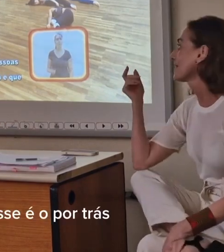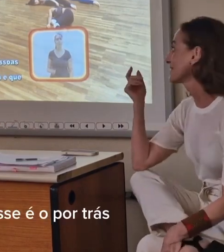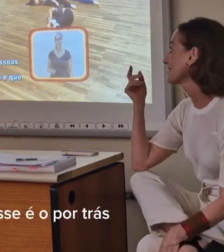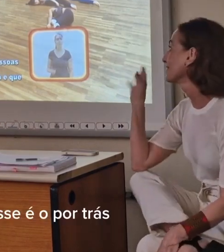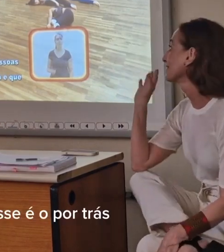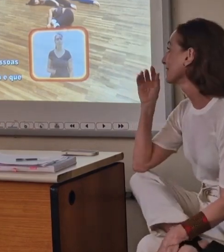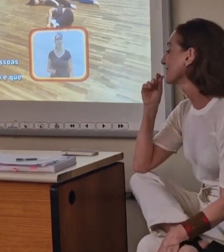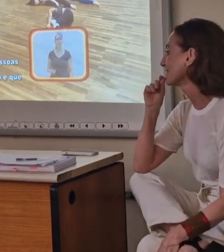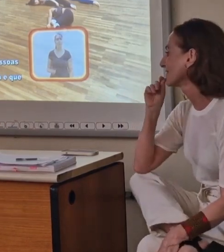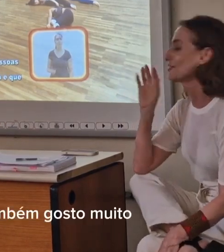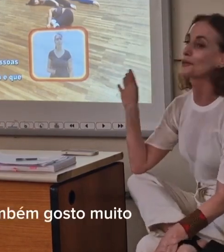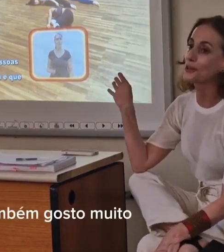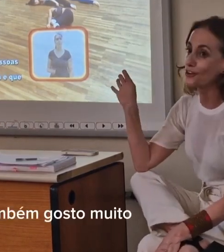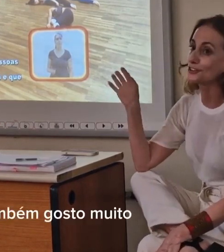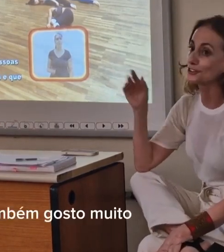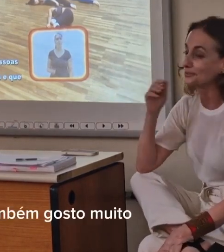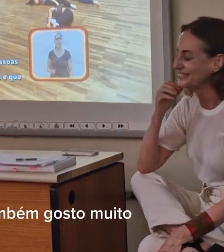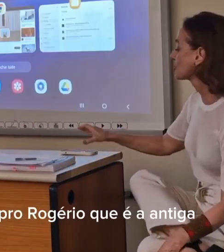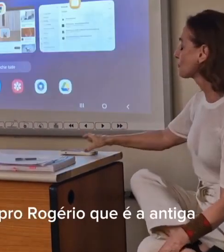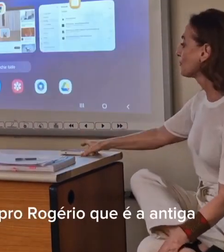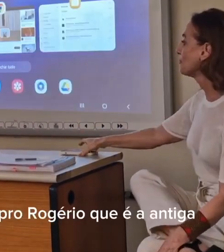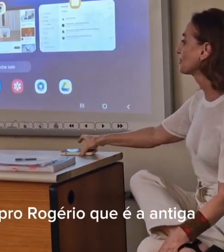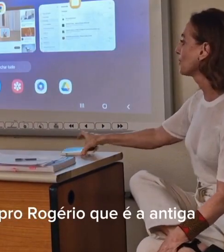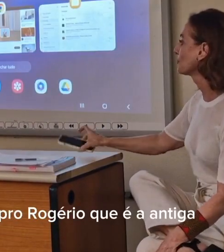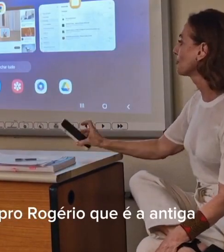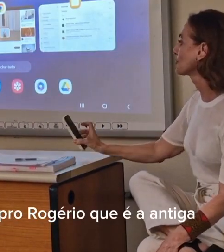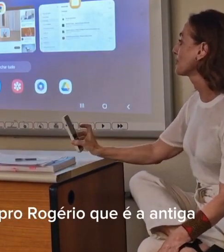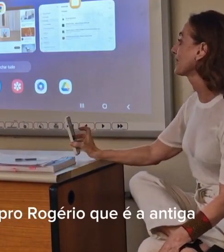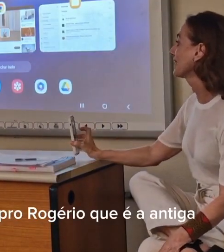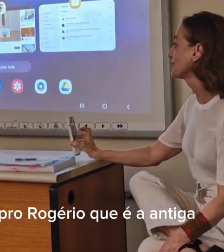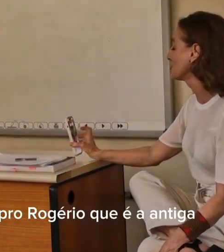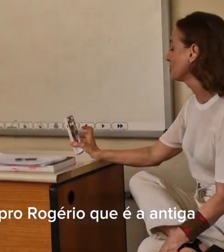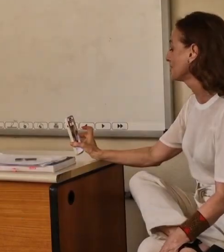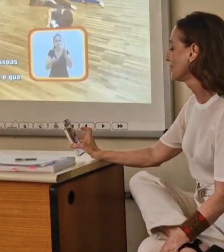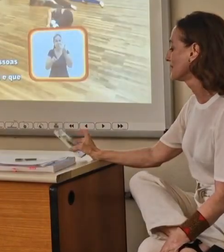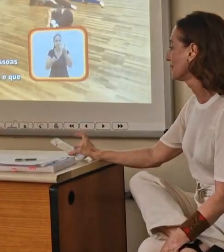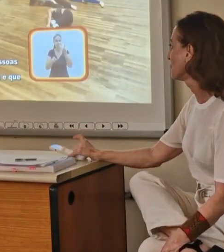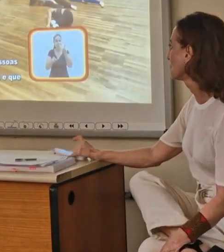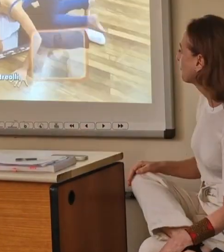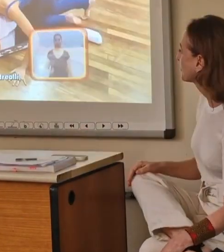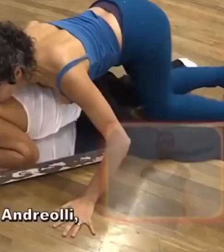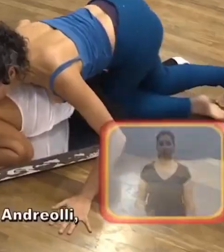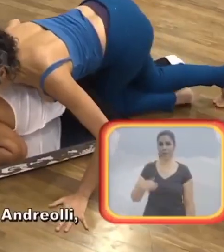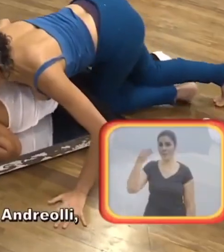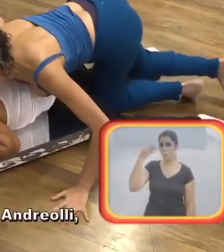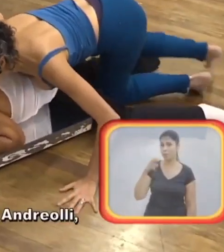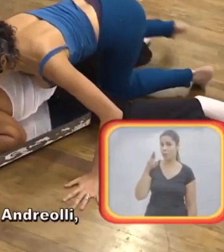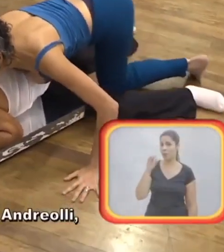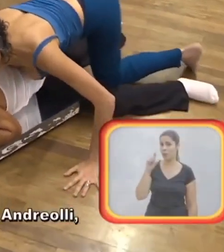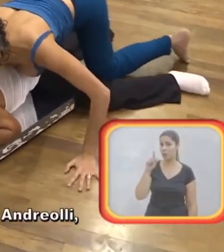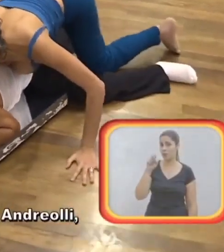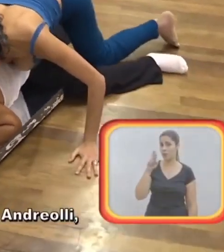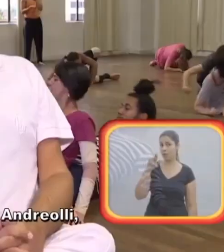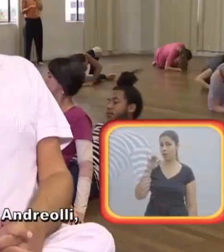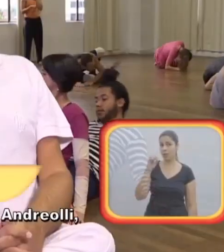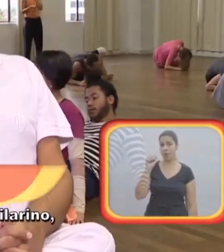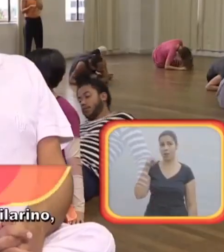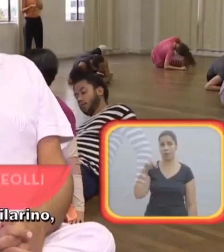é o sucesso que eu também gosto. Beth, vamos passar com o Rogério, aquela antiga? Eu sou o Rogério